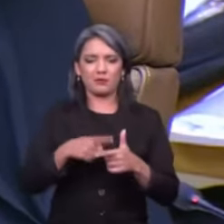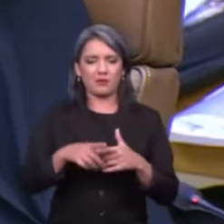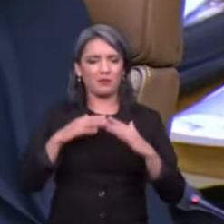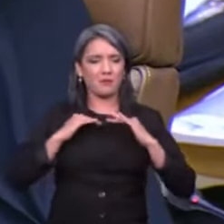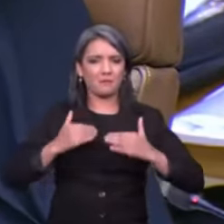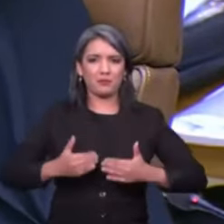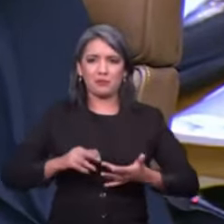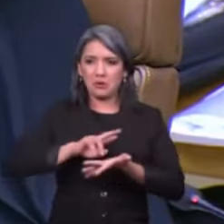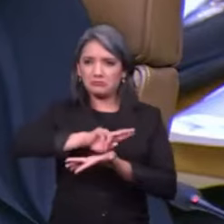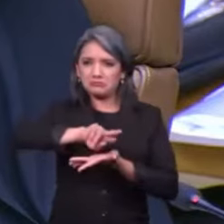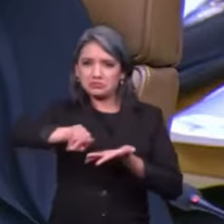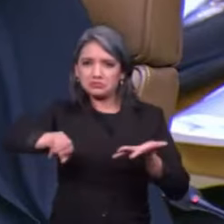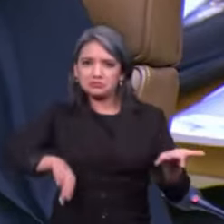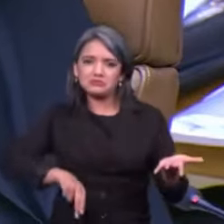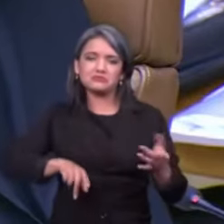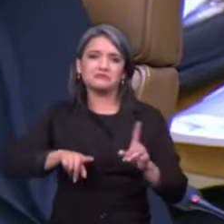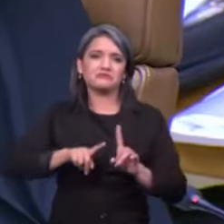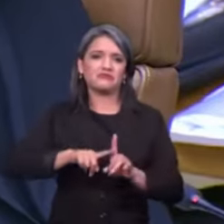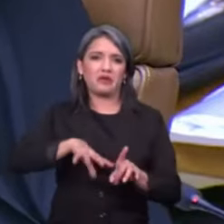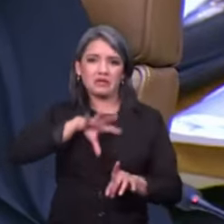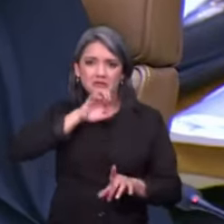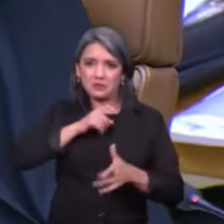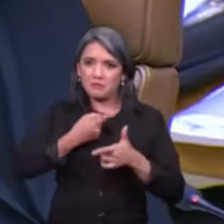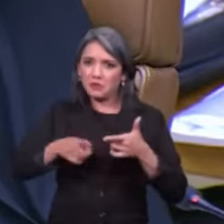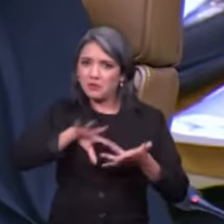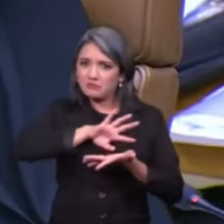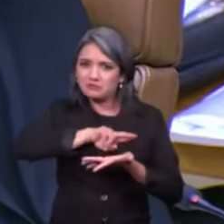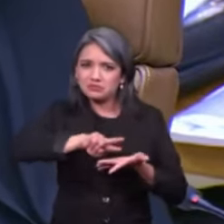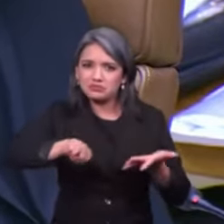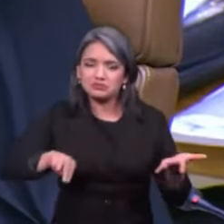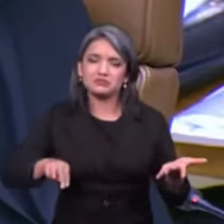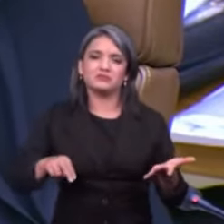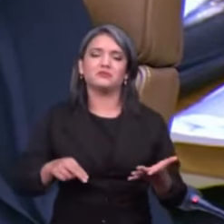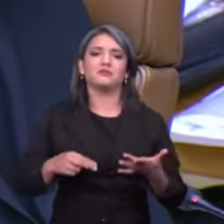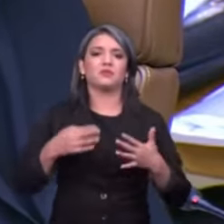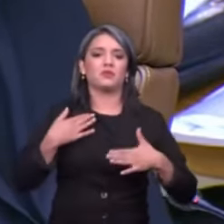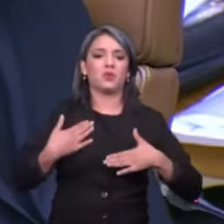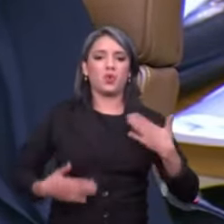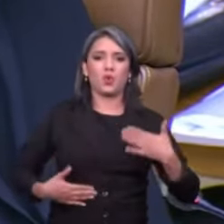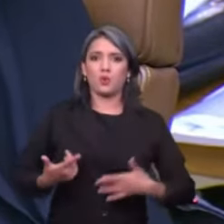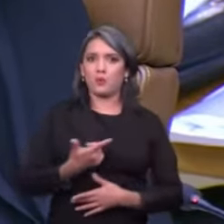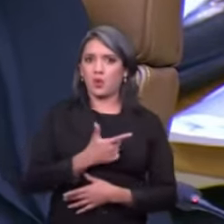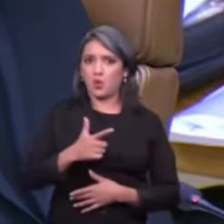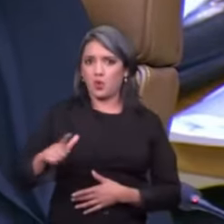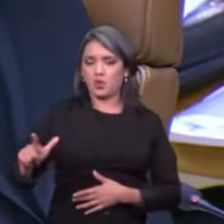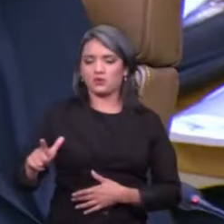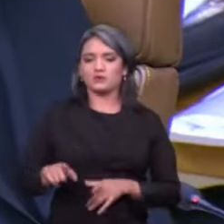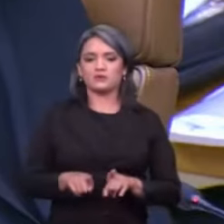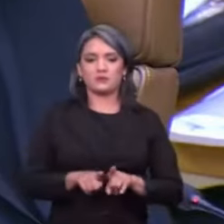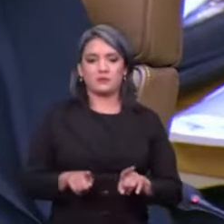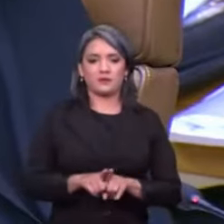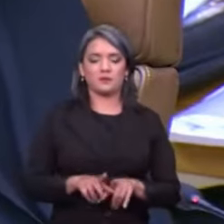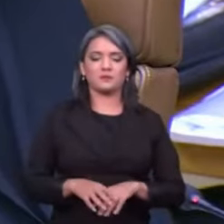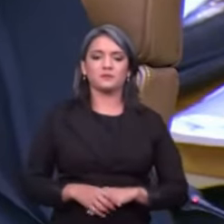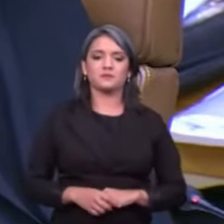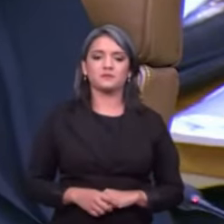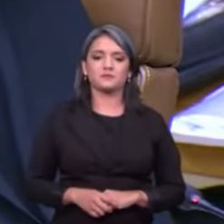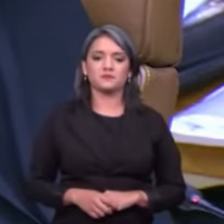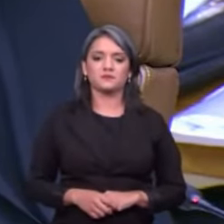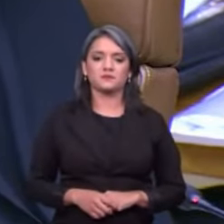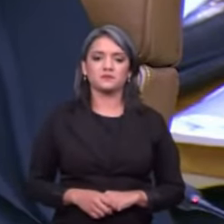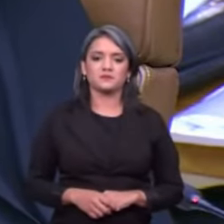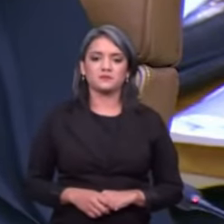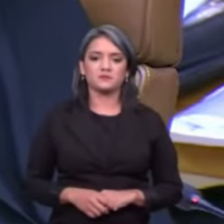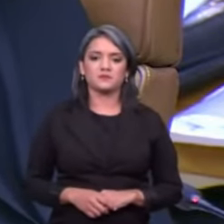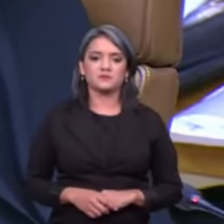respiratórias, entre outras alterações nos diferentes sistemas orgânicos. Bui, Simpson e Nordstrom, 2015.